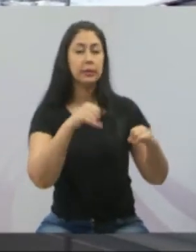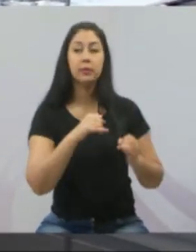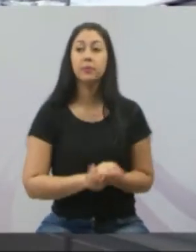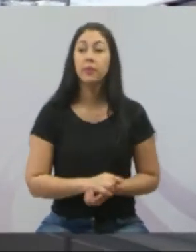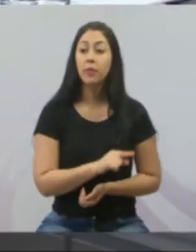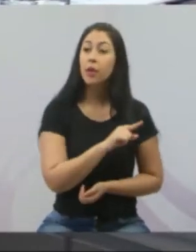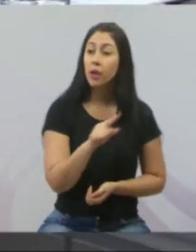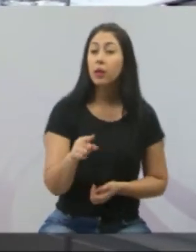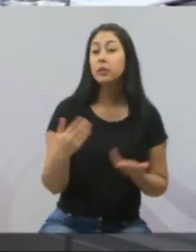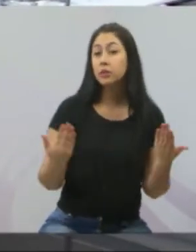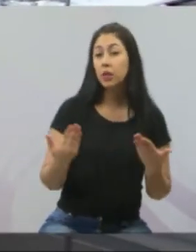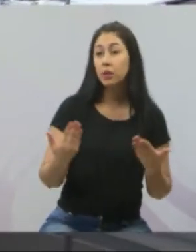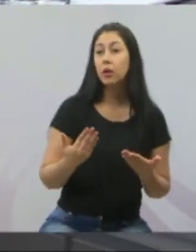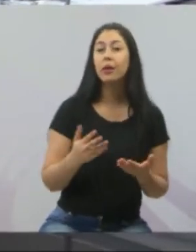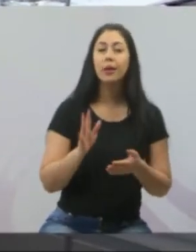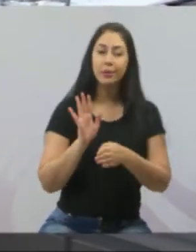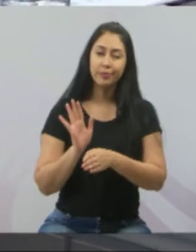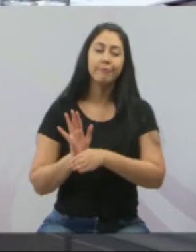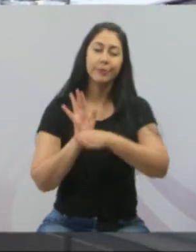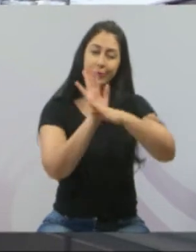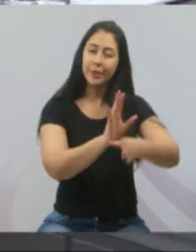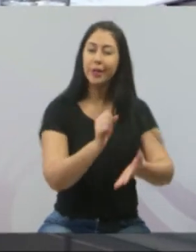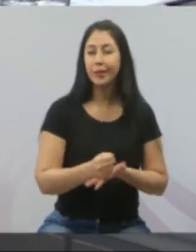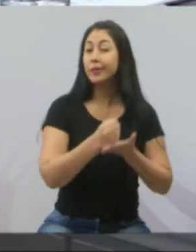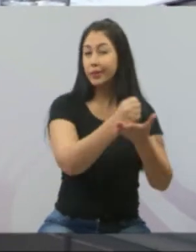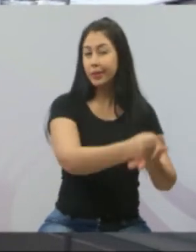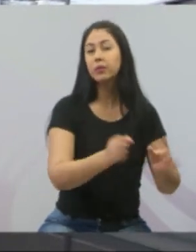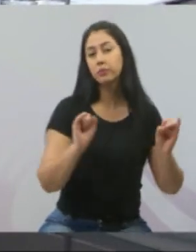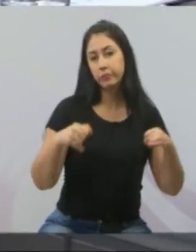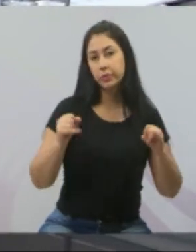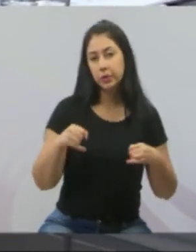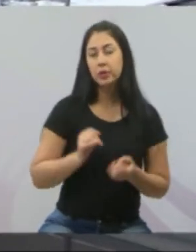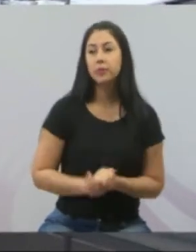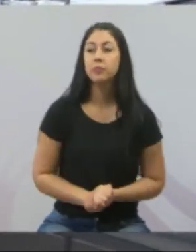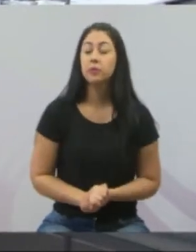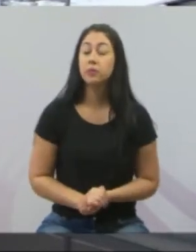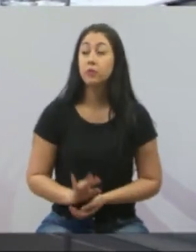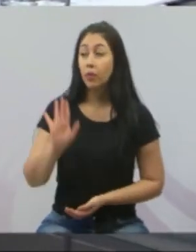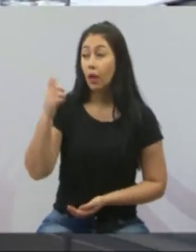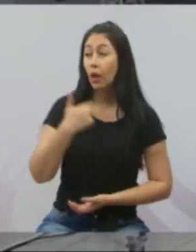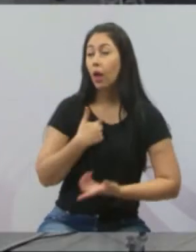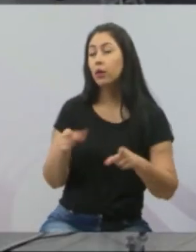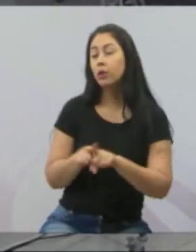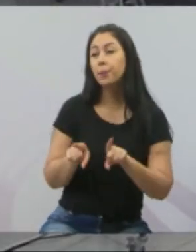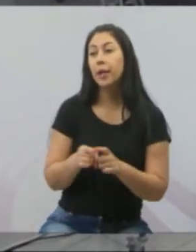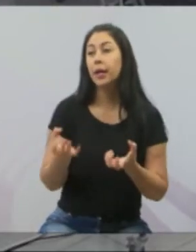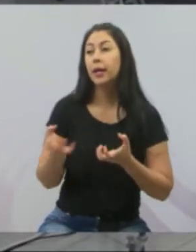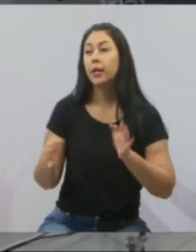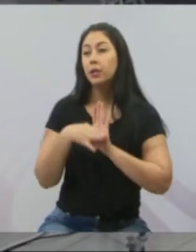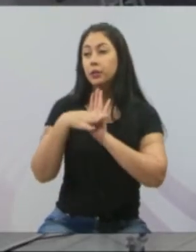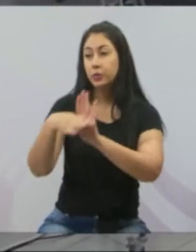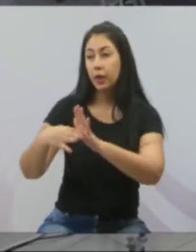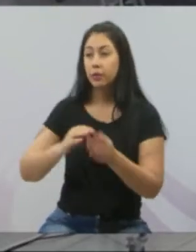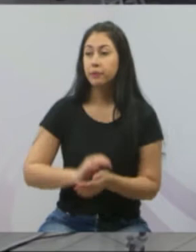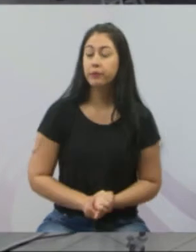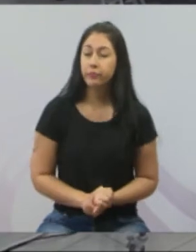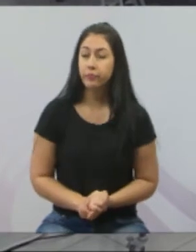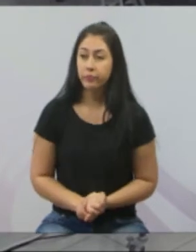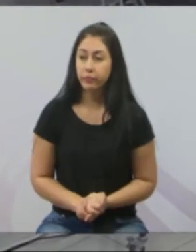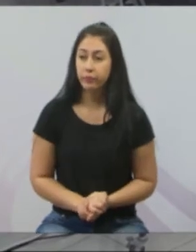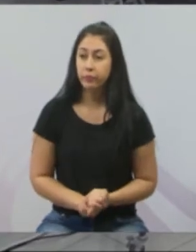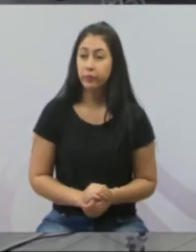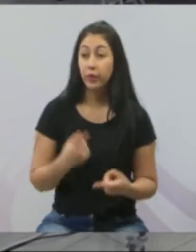quando fizeram o trevo ali de acesso. Então a gente pede providência por parte do pessoal da Nova Dutra aí, para que faça a manutenção